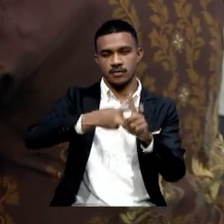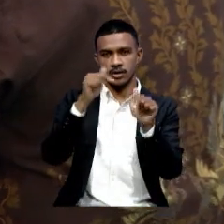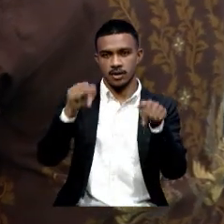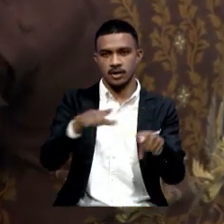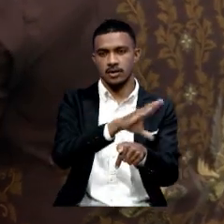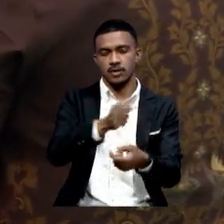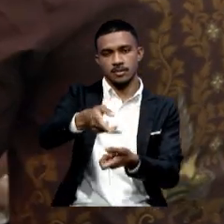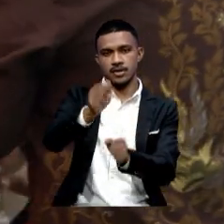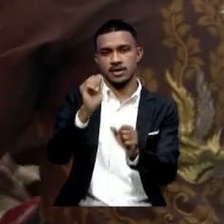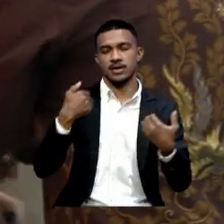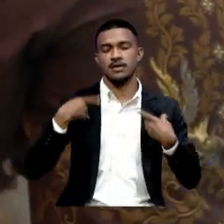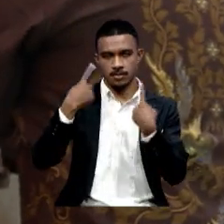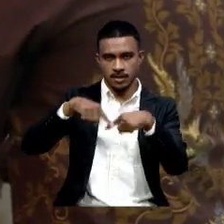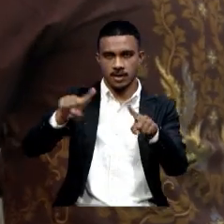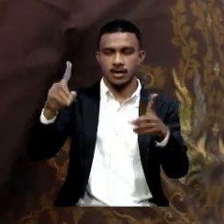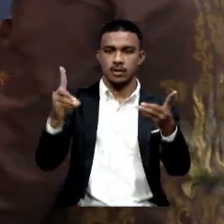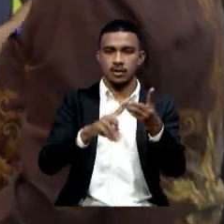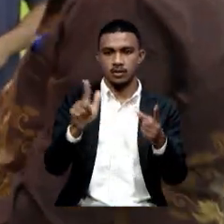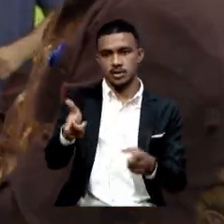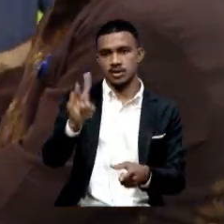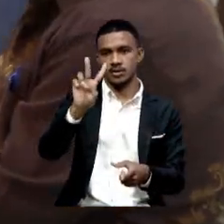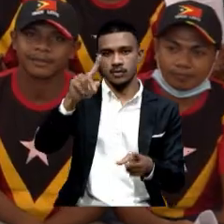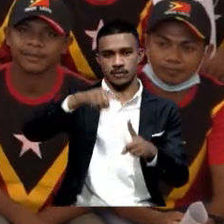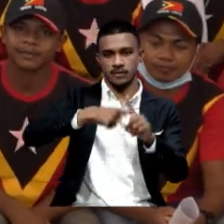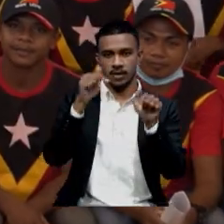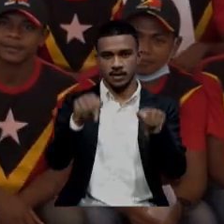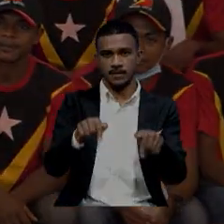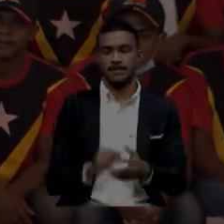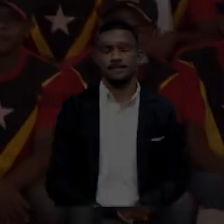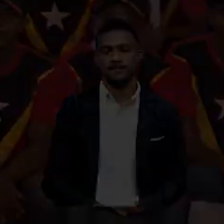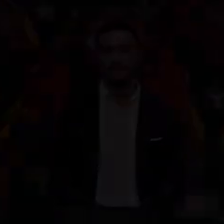pescas nian se arranca iha lorong ruanusin rua fulane. Agustin da Costa, Jemen.